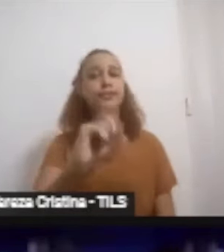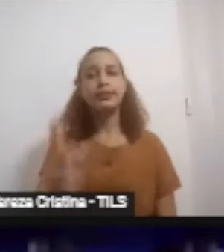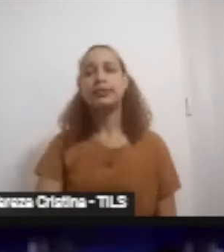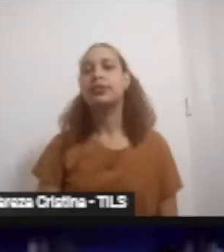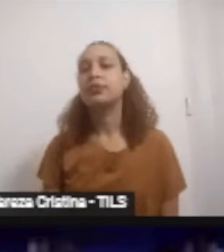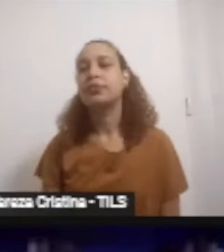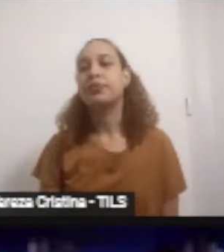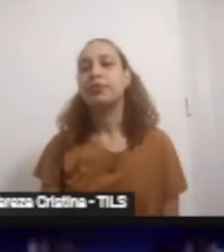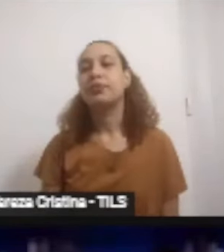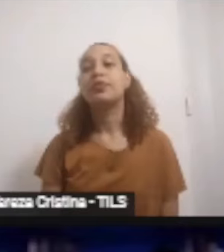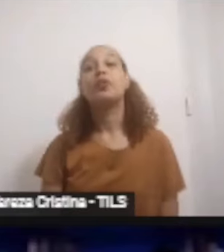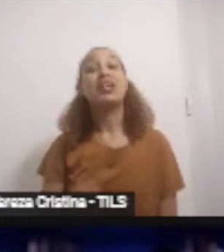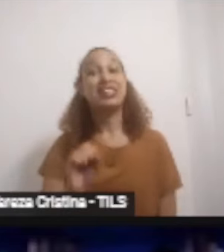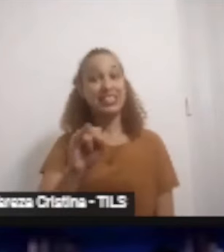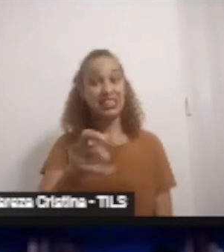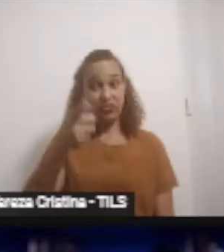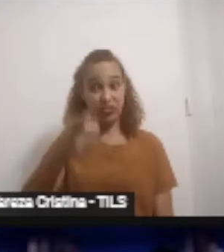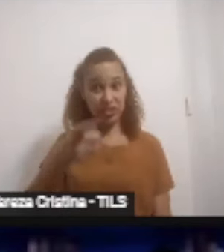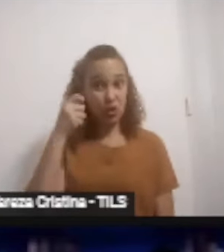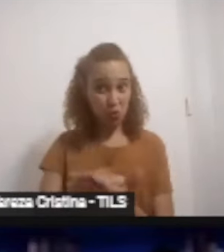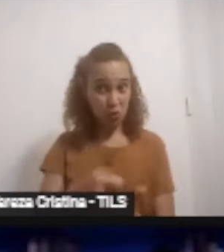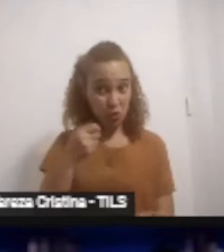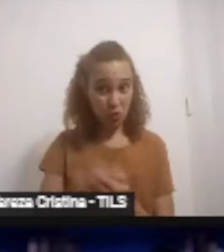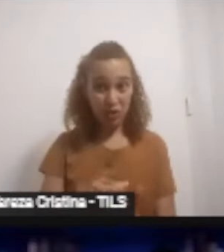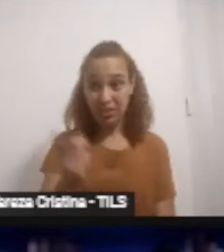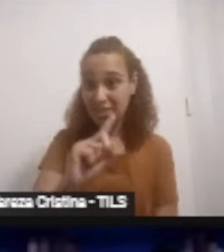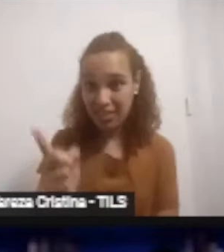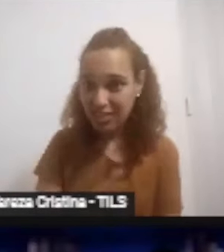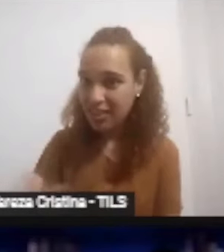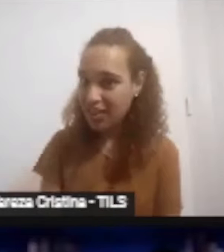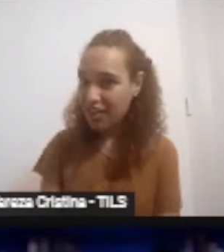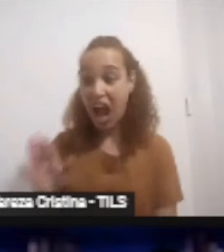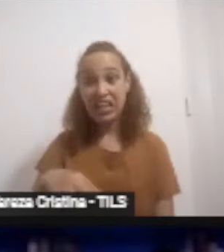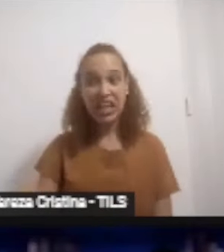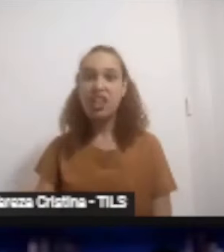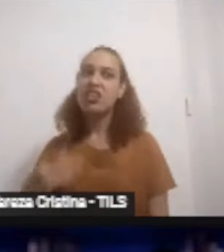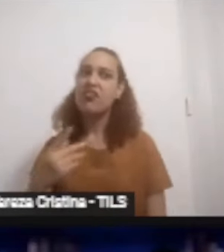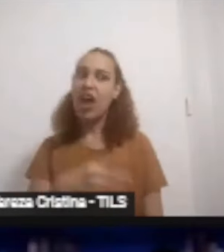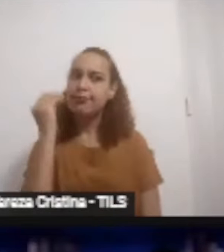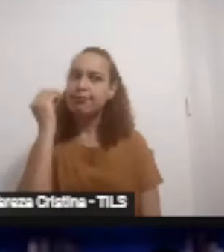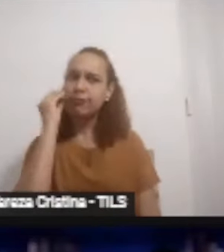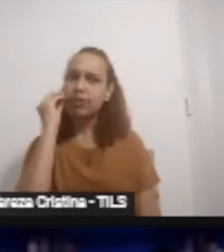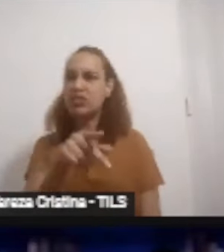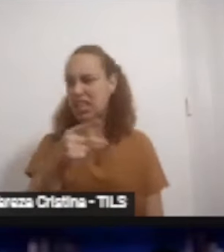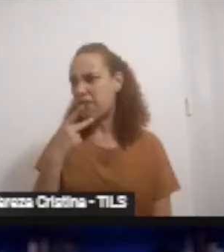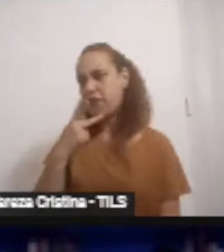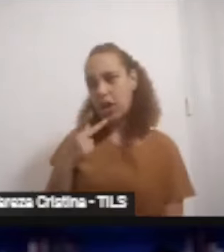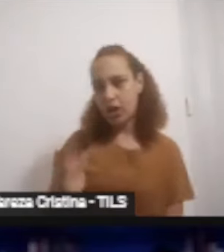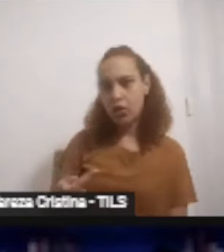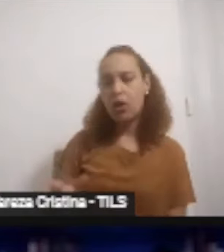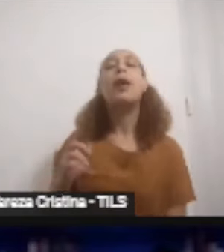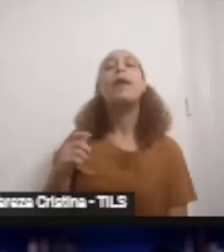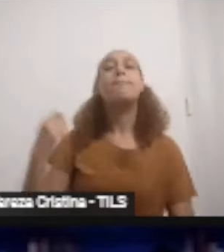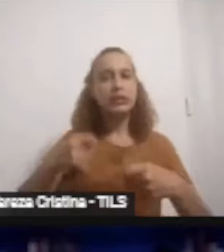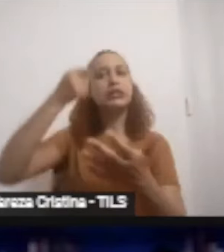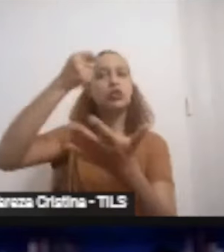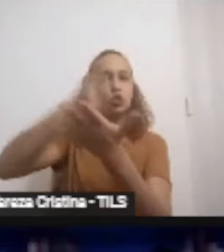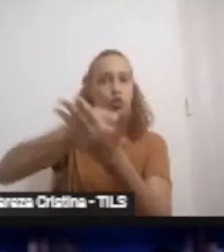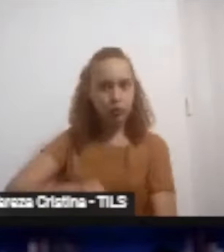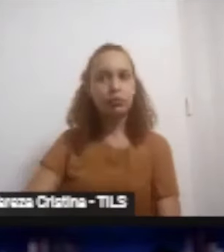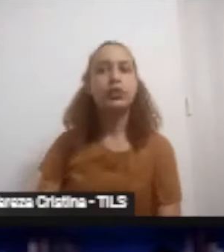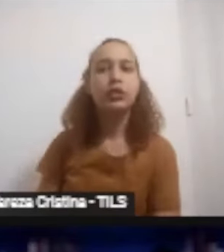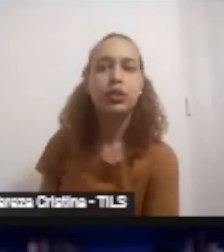gente, as crianças, elas vão testando essas regras. Então, assim, falou uma vez, você tem que cumprir. Porque se você